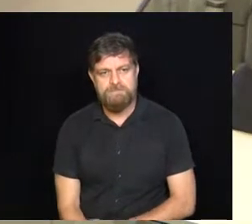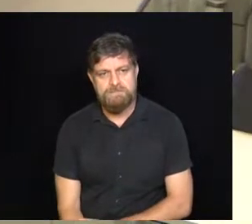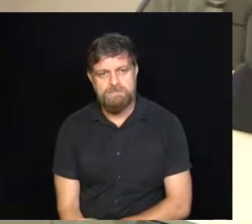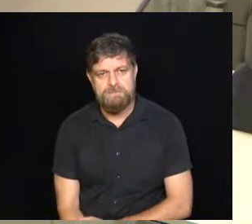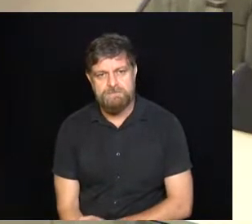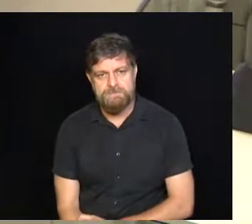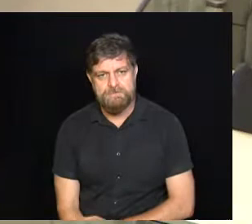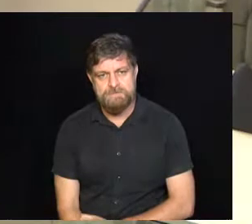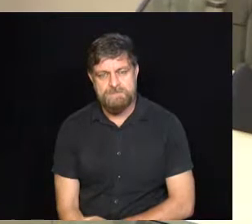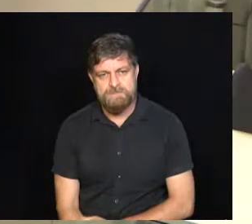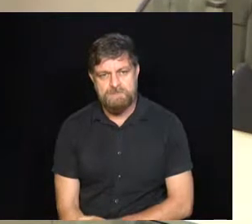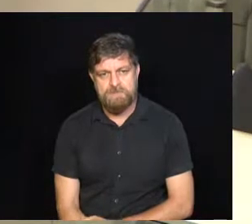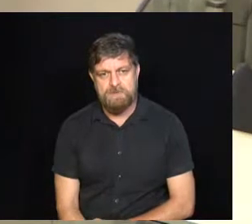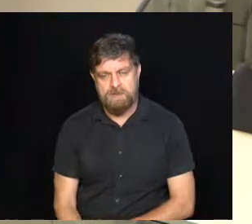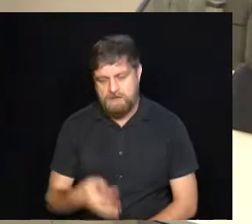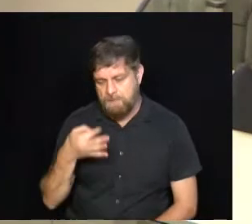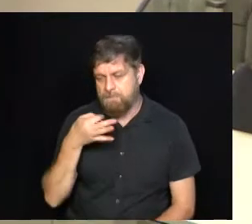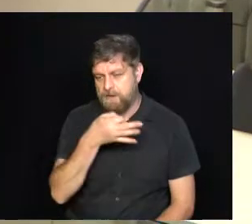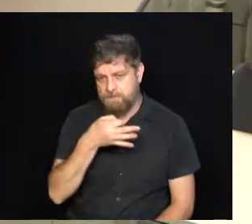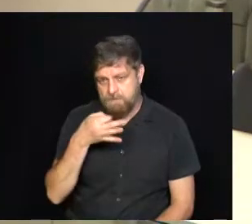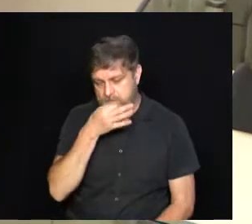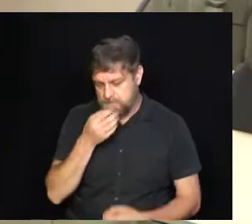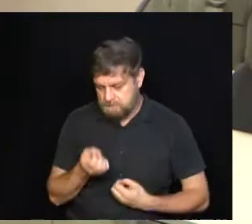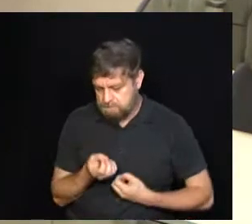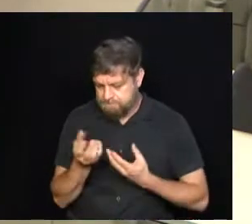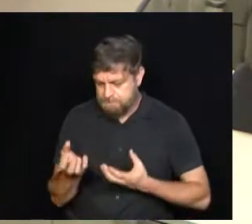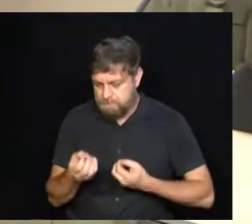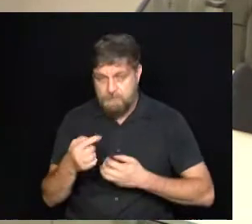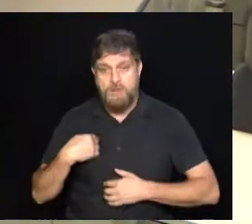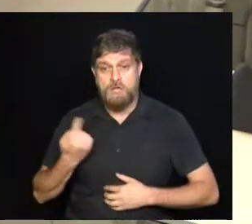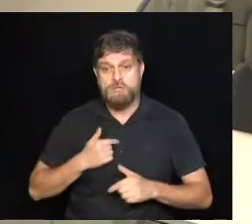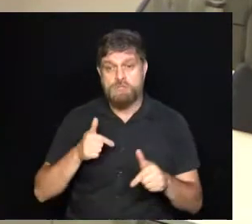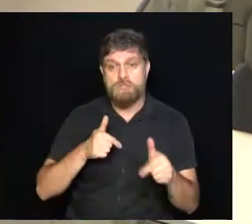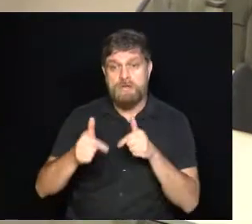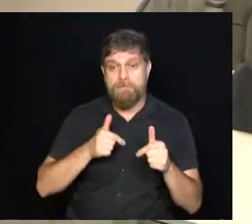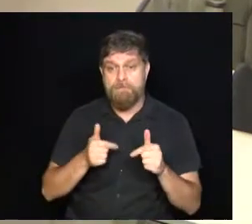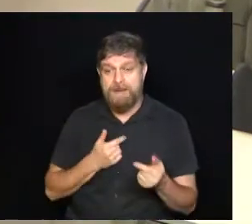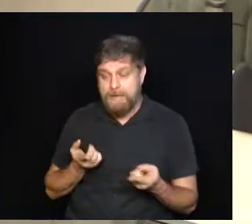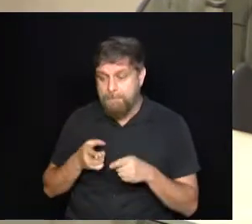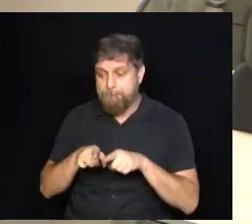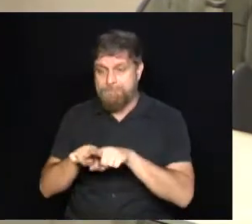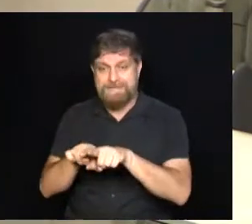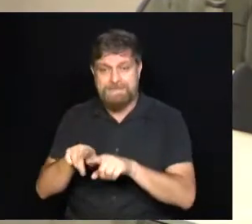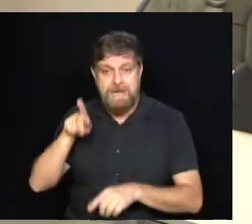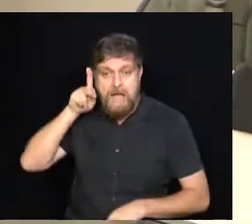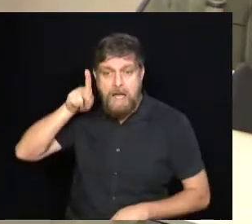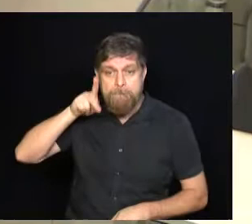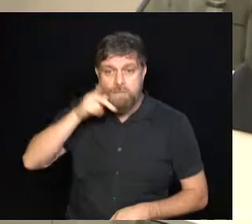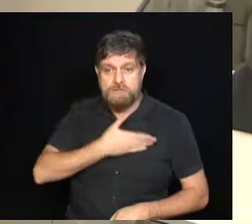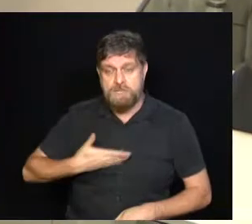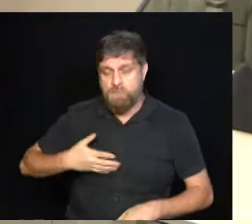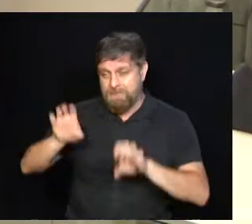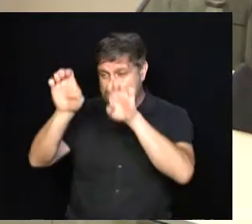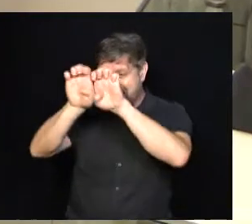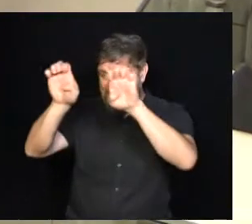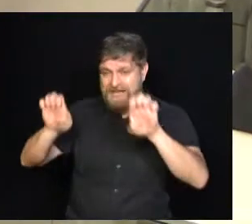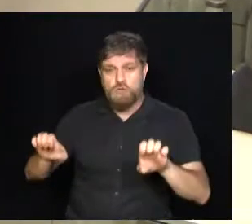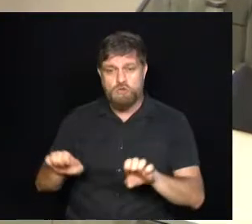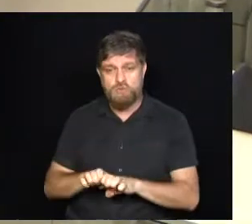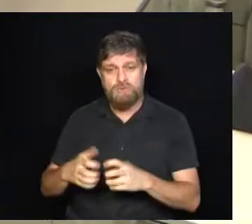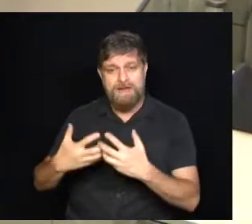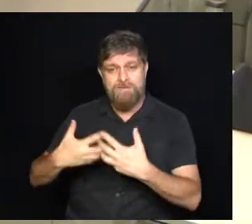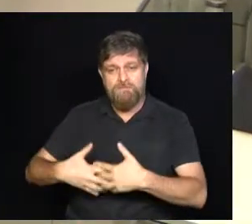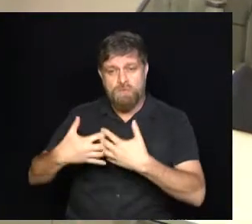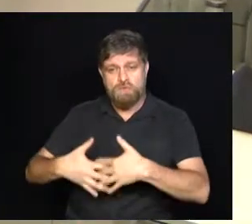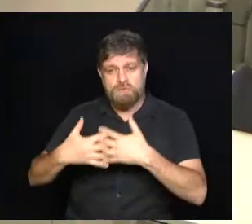E aí, sim, como muito bem colocou a Marne, a gente trabalha em parceria para a política pública ser estruturada, e aí, sim, nós vamos